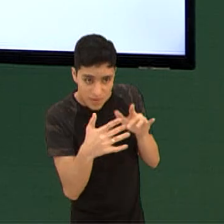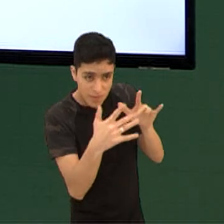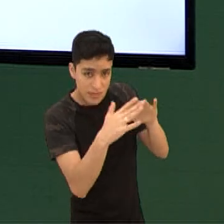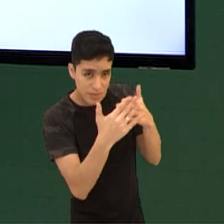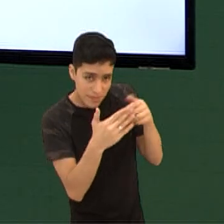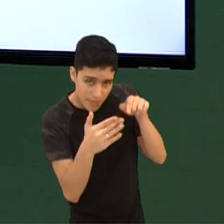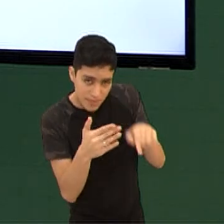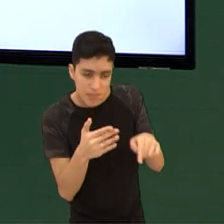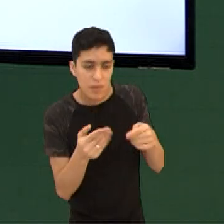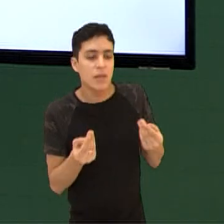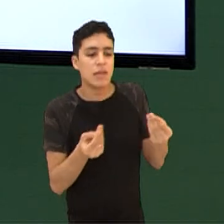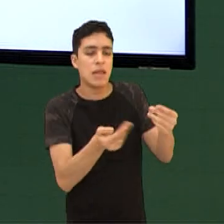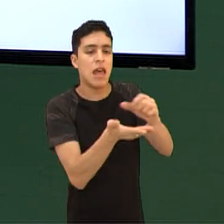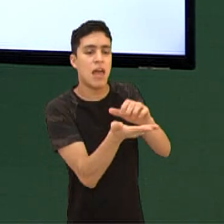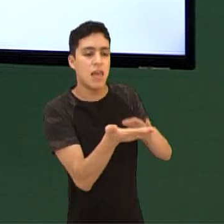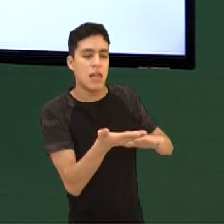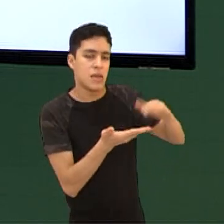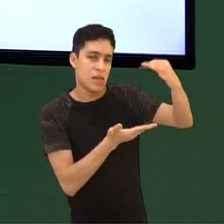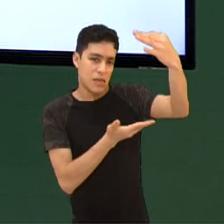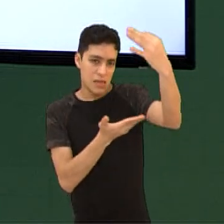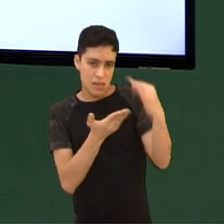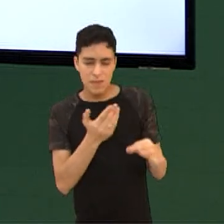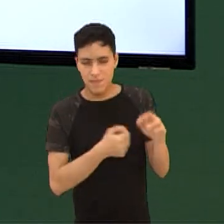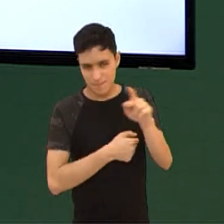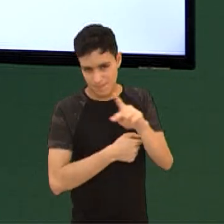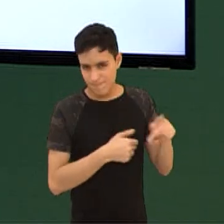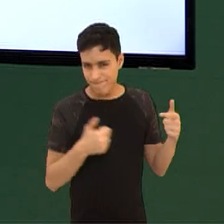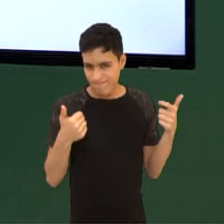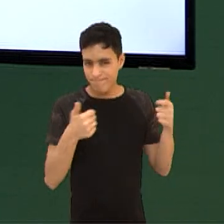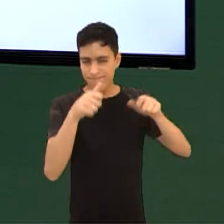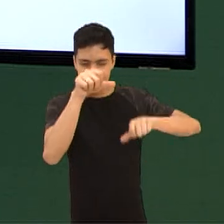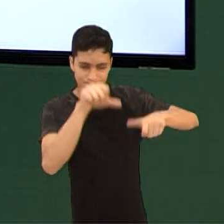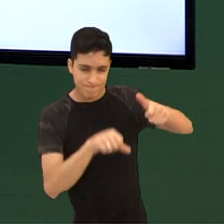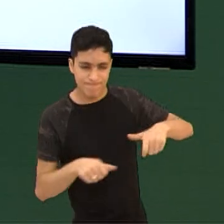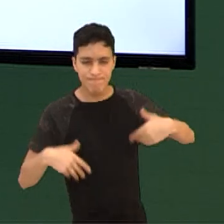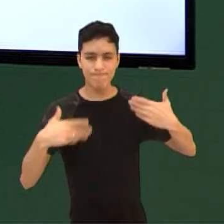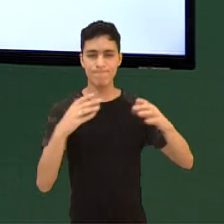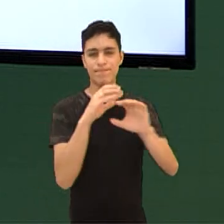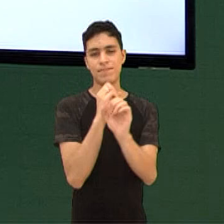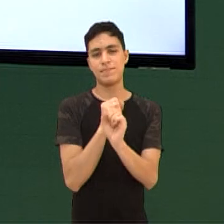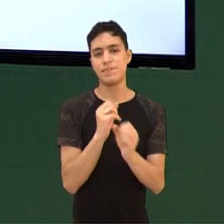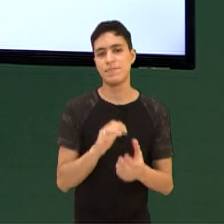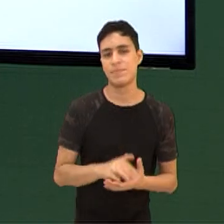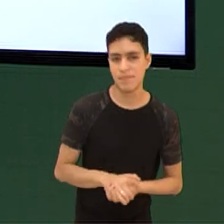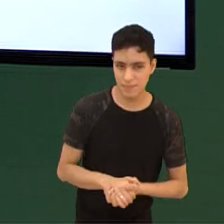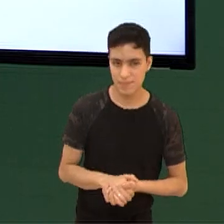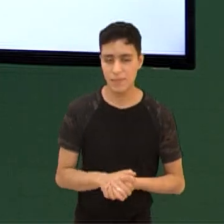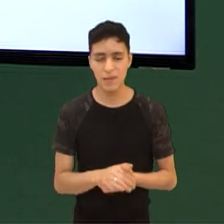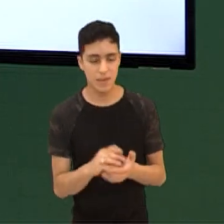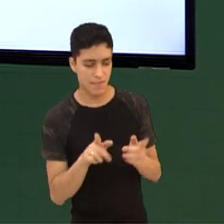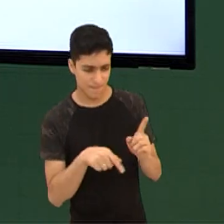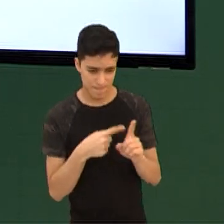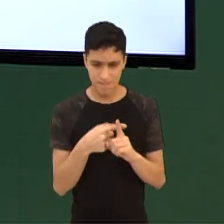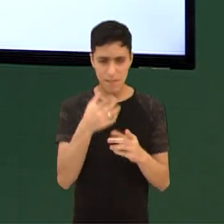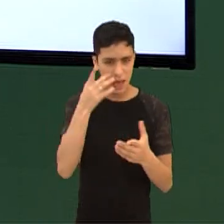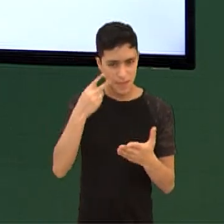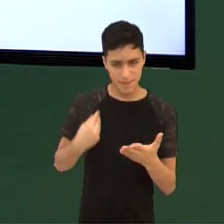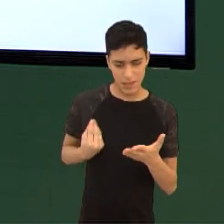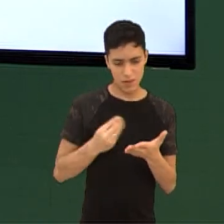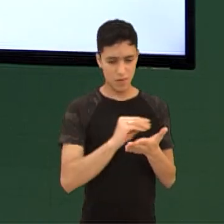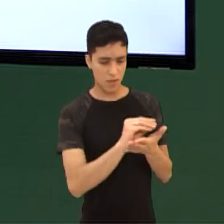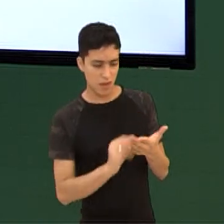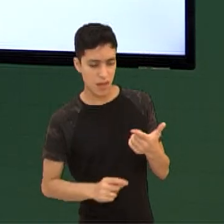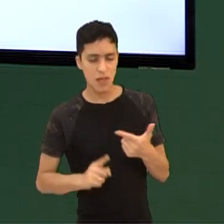escola. A forma de entregar essas atividades, né, para os seus professores avaliar, né, dar sua presença, marcar sua